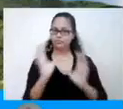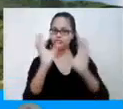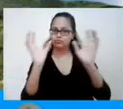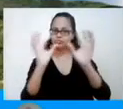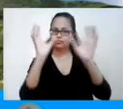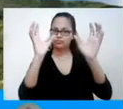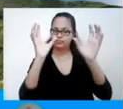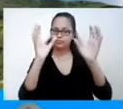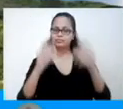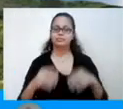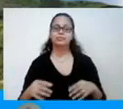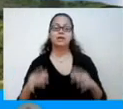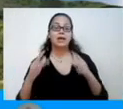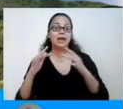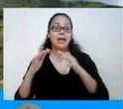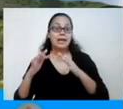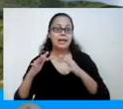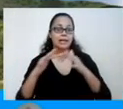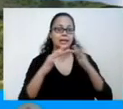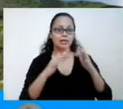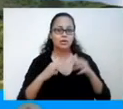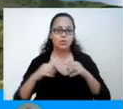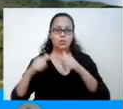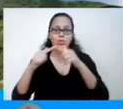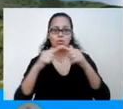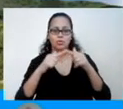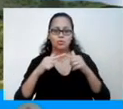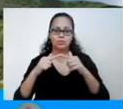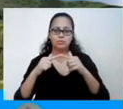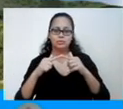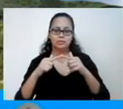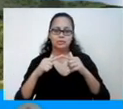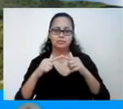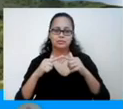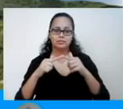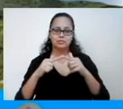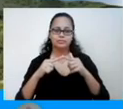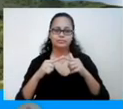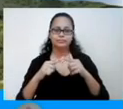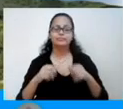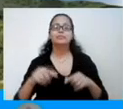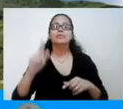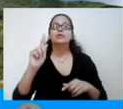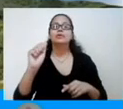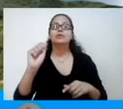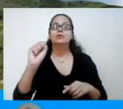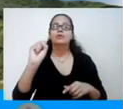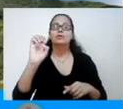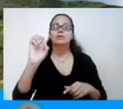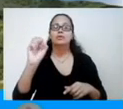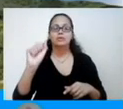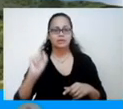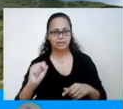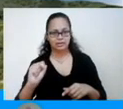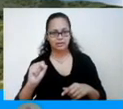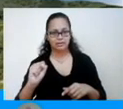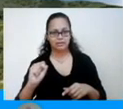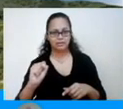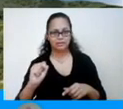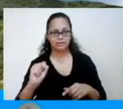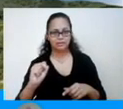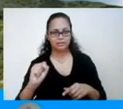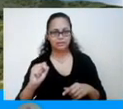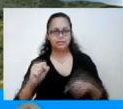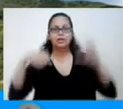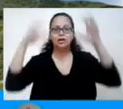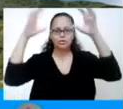com o vapor de água encontrado na atmosfera, porque há vapor de água na atmosfera, então esses gases dão origem a precipitações, que são, precipitações